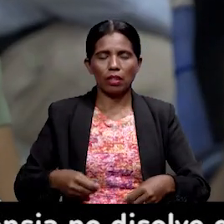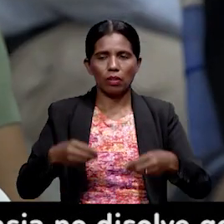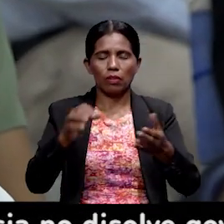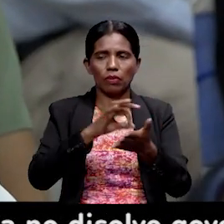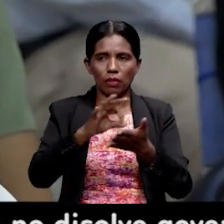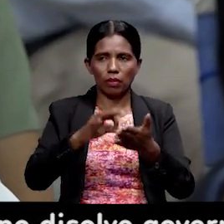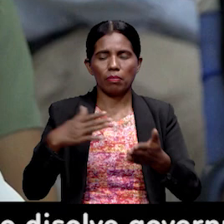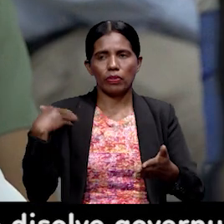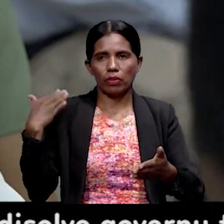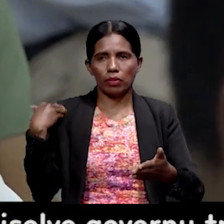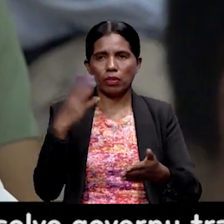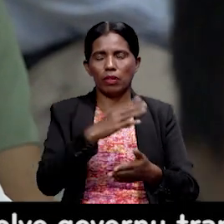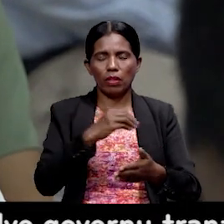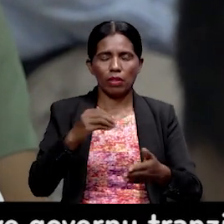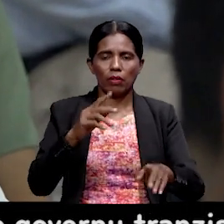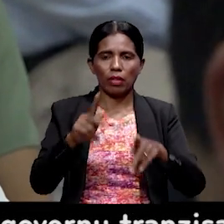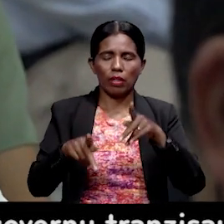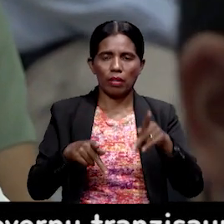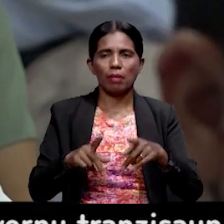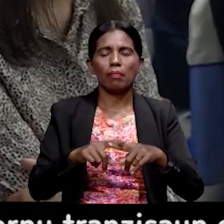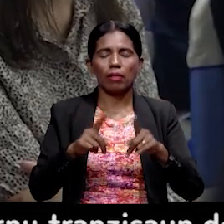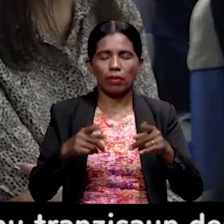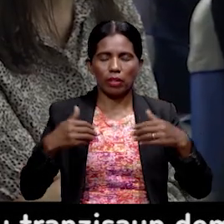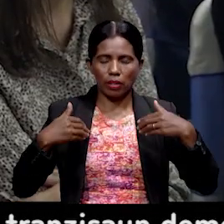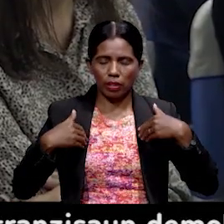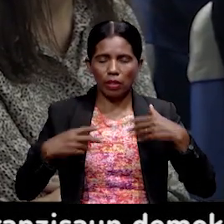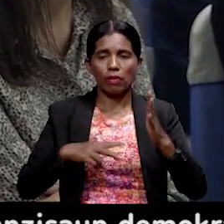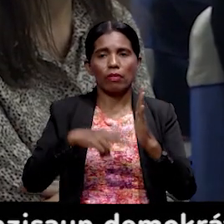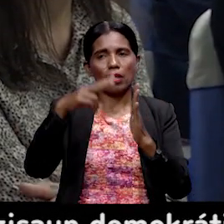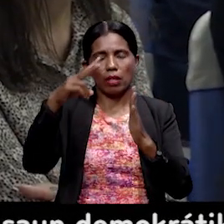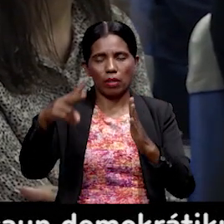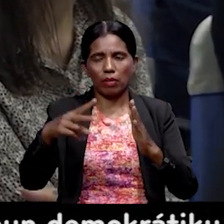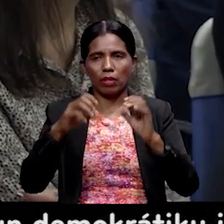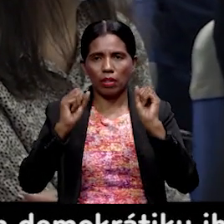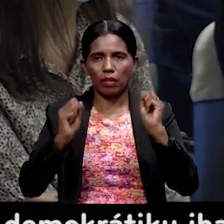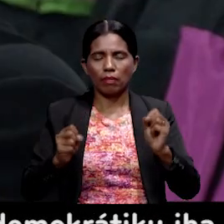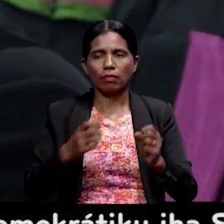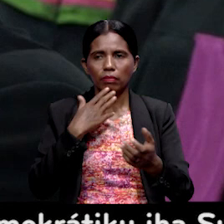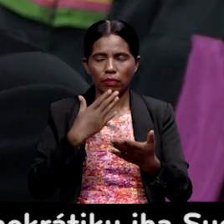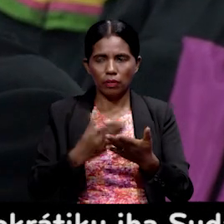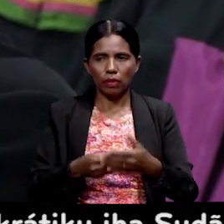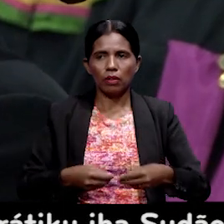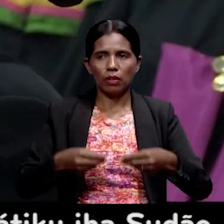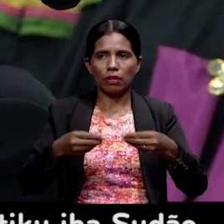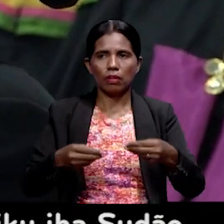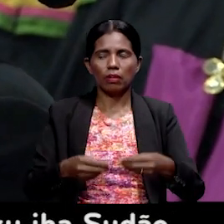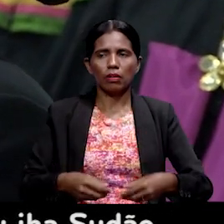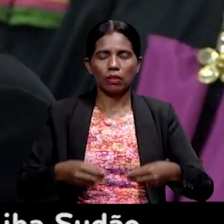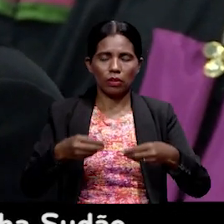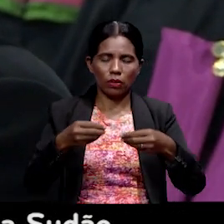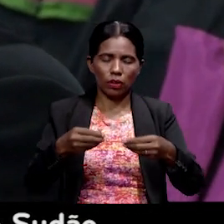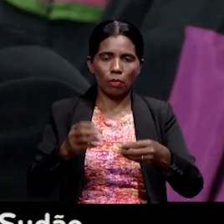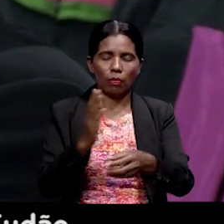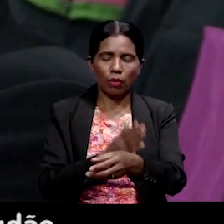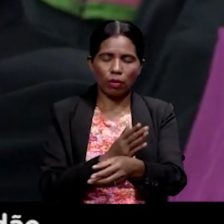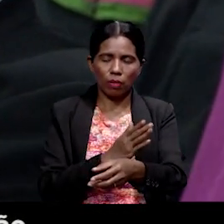integral ba jovem no adulto sira, mas vemos e valor no mérito cívico, humanista, no moral, nebe se promove formação ba